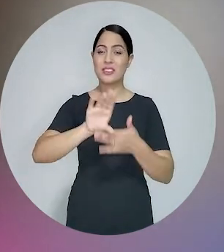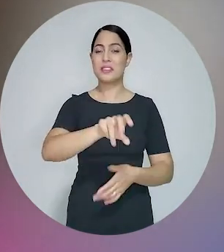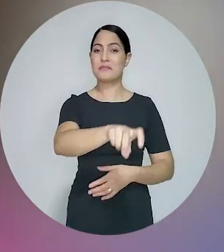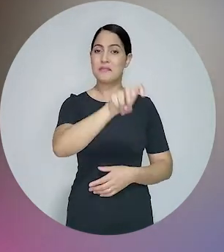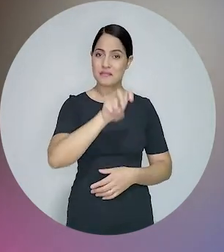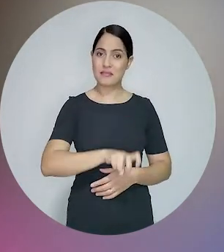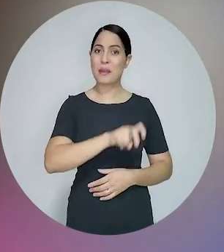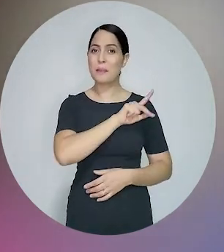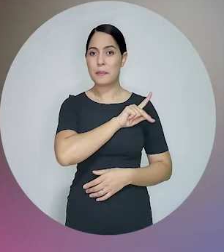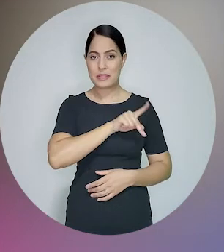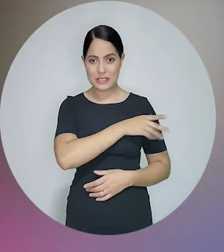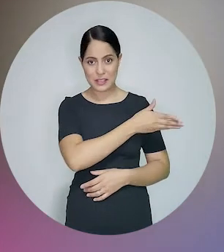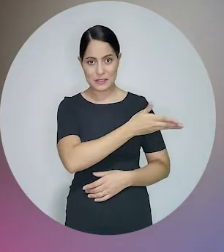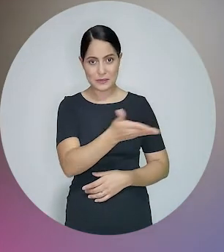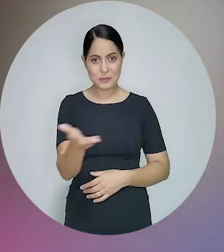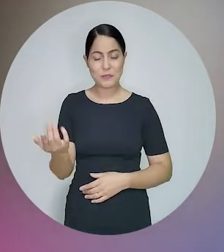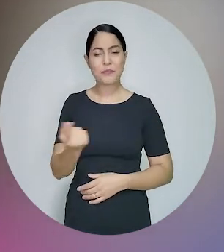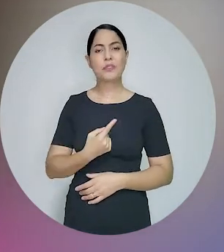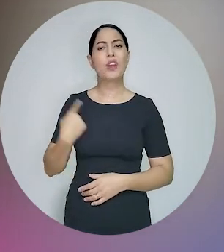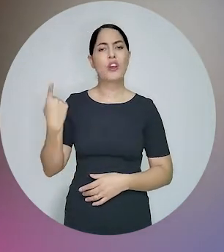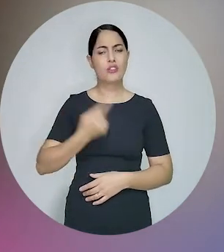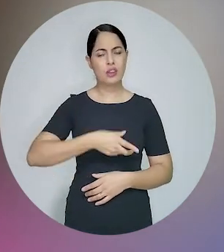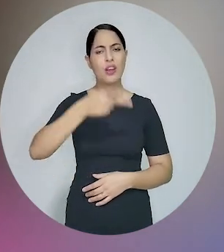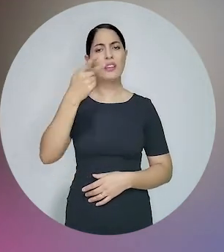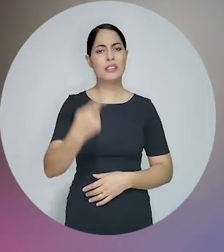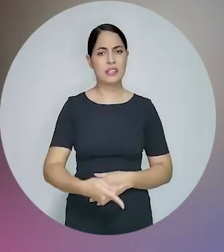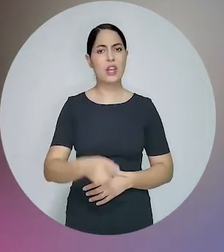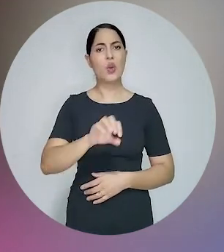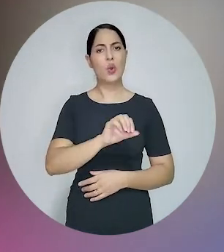conselhos, presidentes. Nós inauguramos este